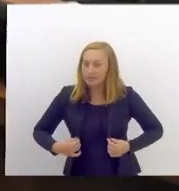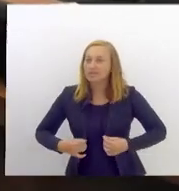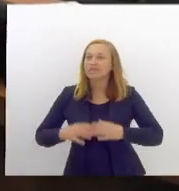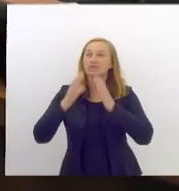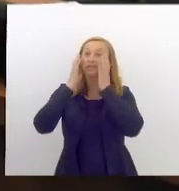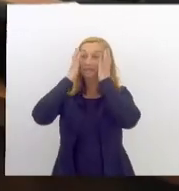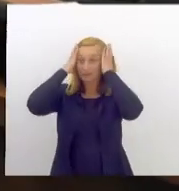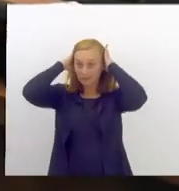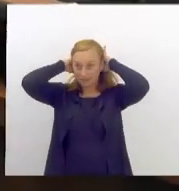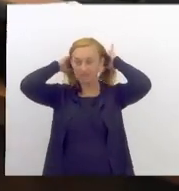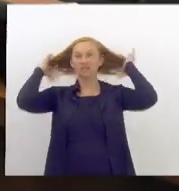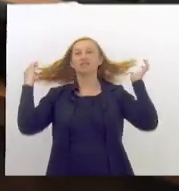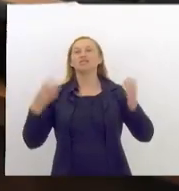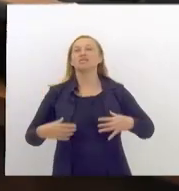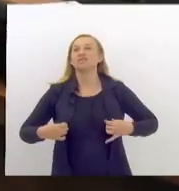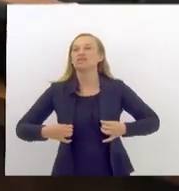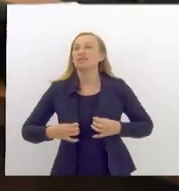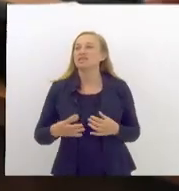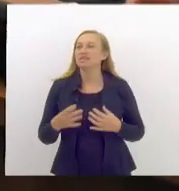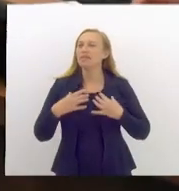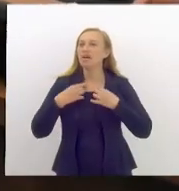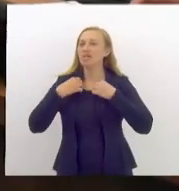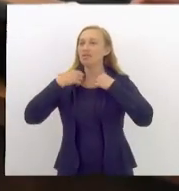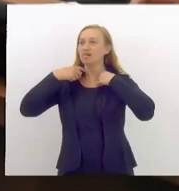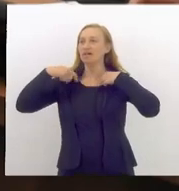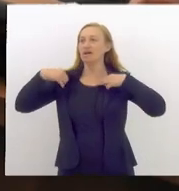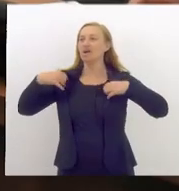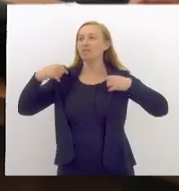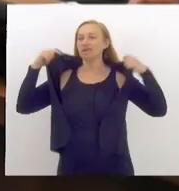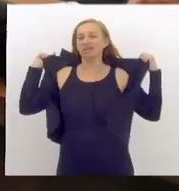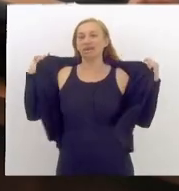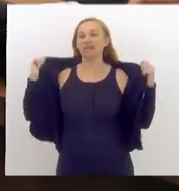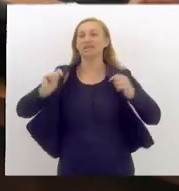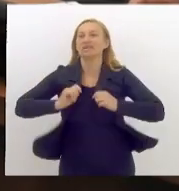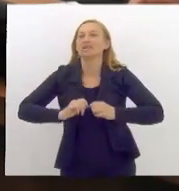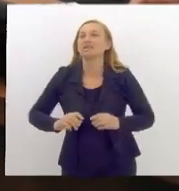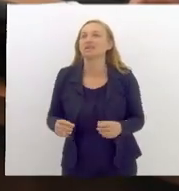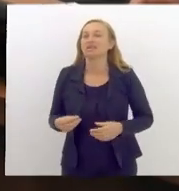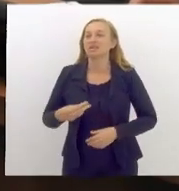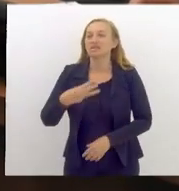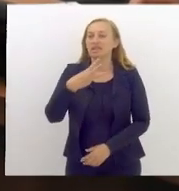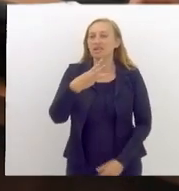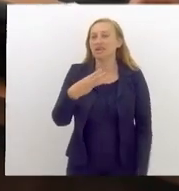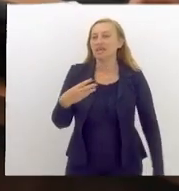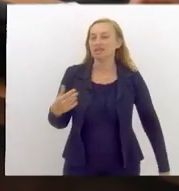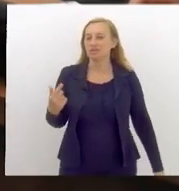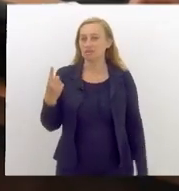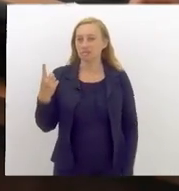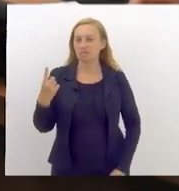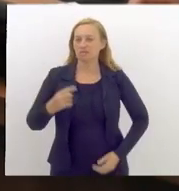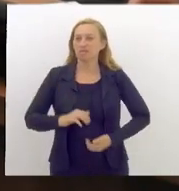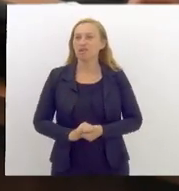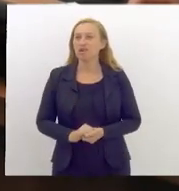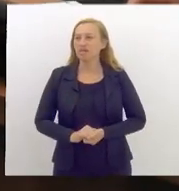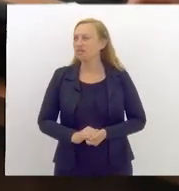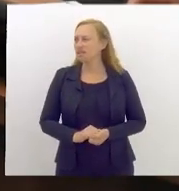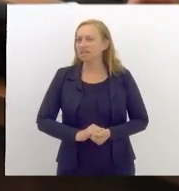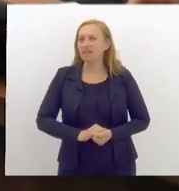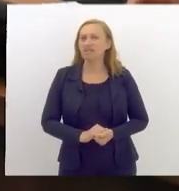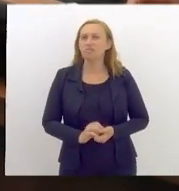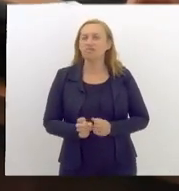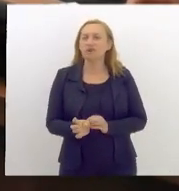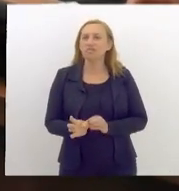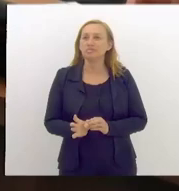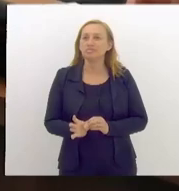contribuição Deputado Chico Machado que era na época de três para um o deputado entrava